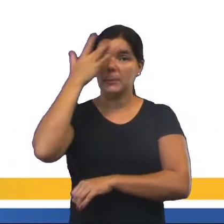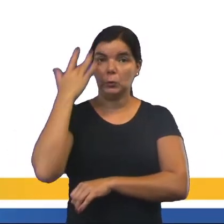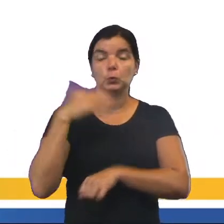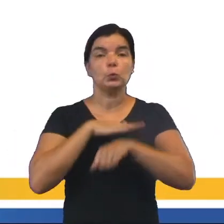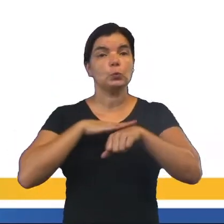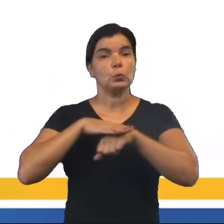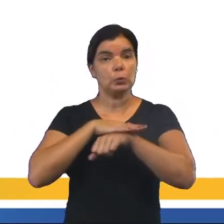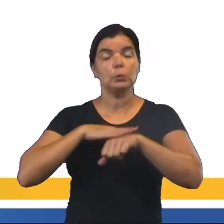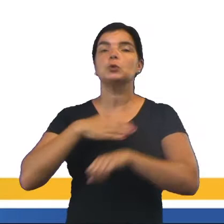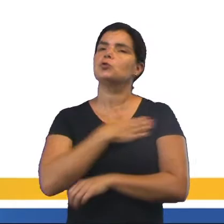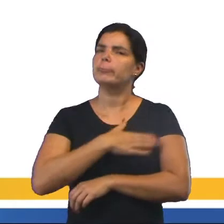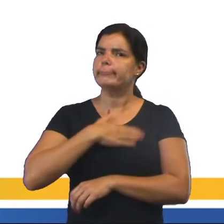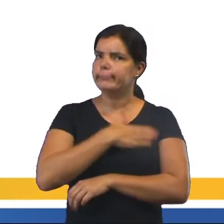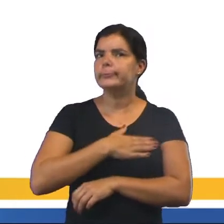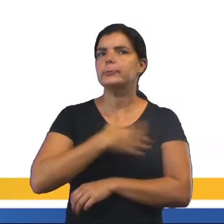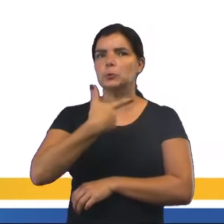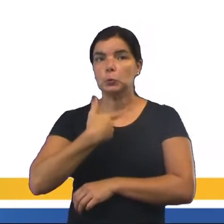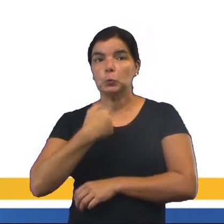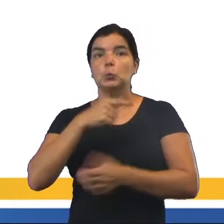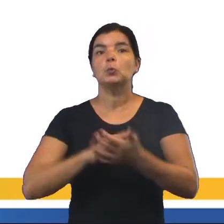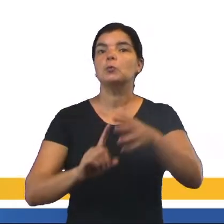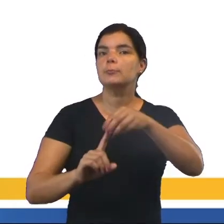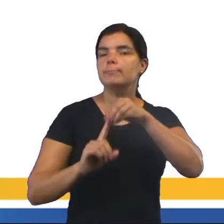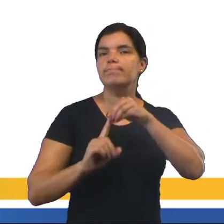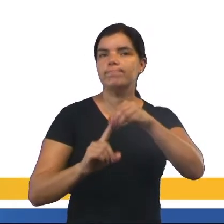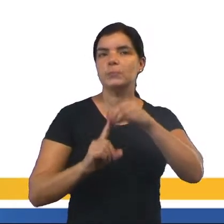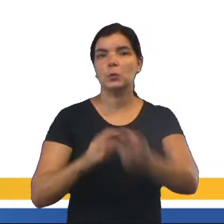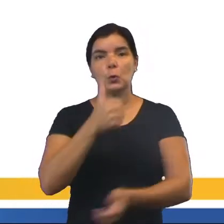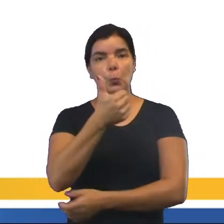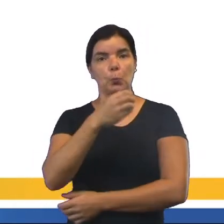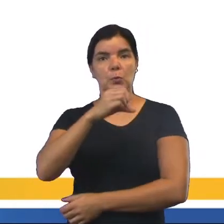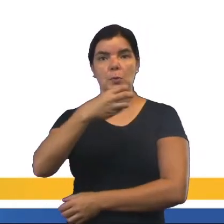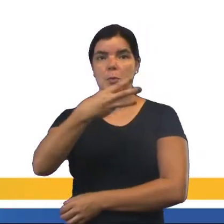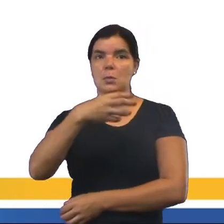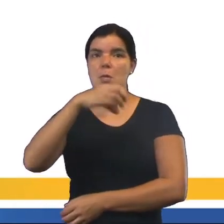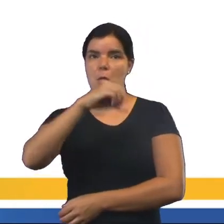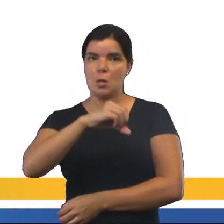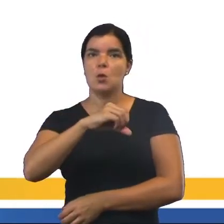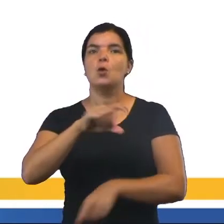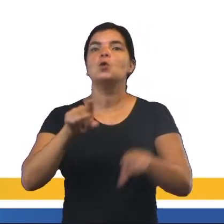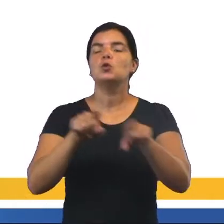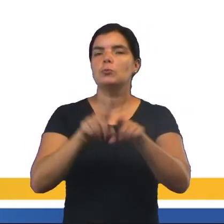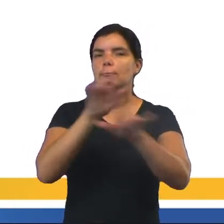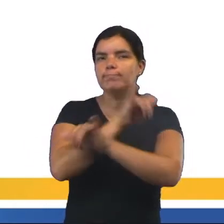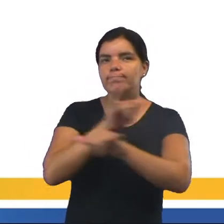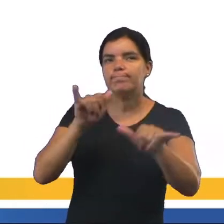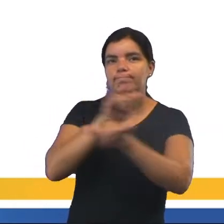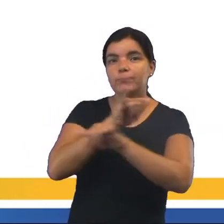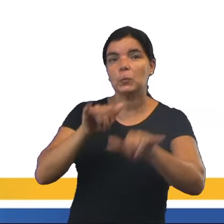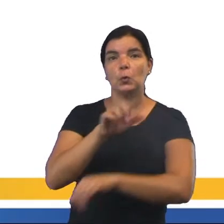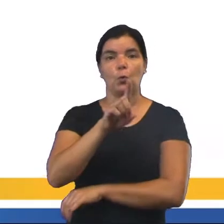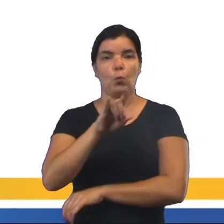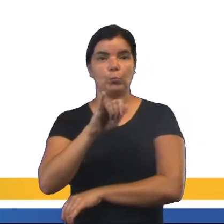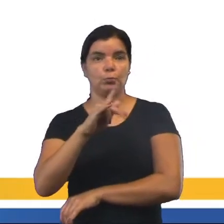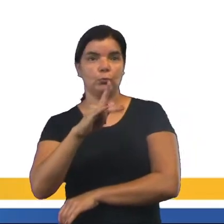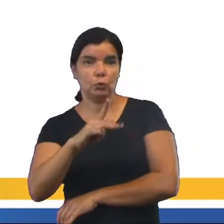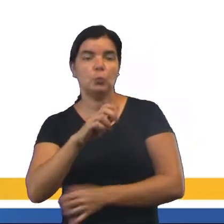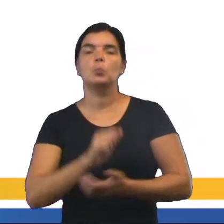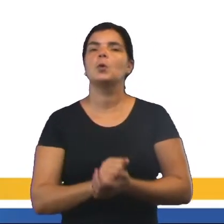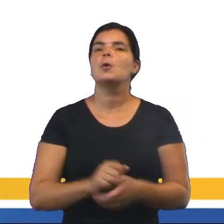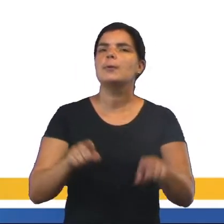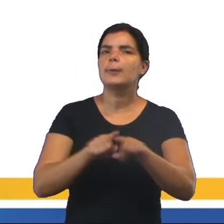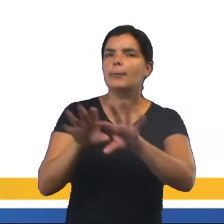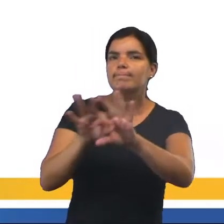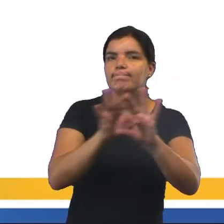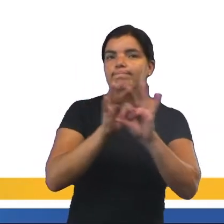popular. Com esse objetivo, o governo Vargas criou em 1939 o Departamento de Imprensa e Propaganda, que é conhecido como DIP, órgão